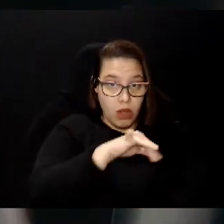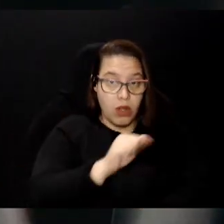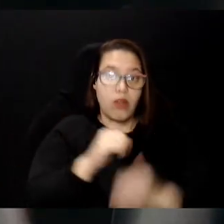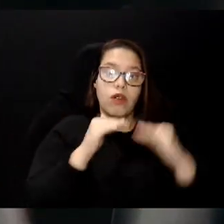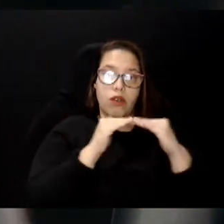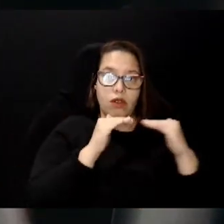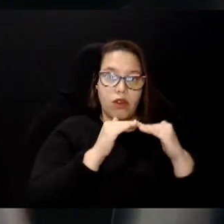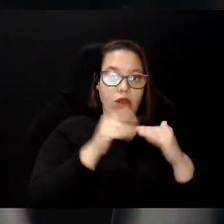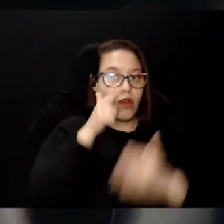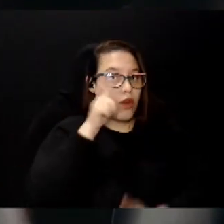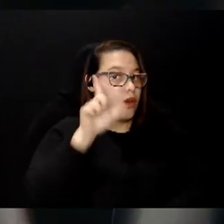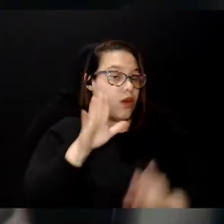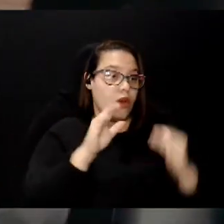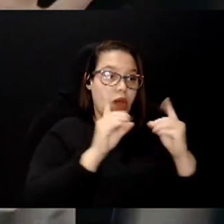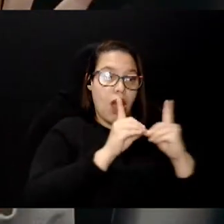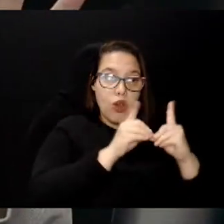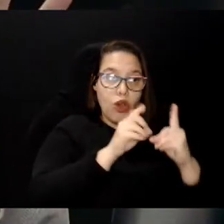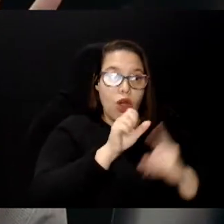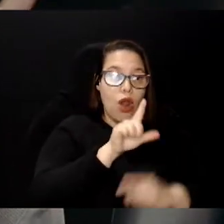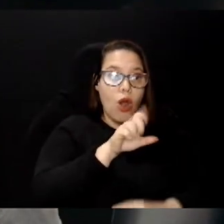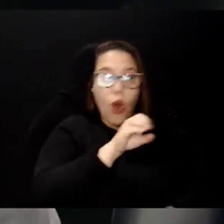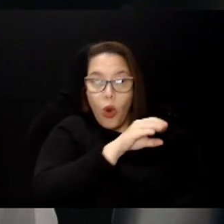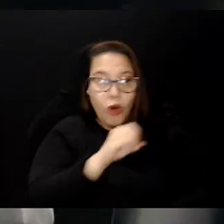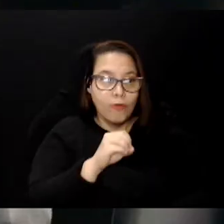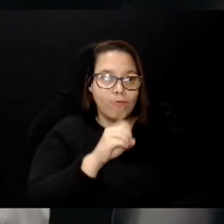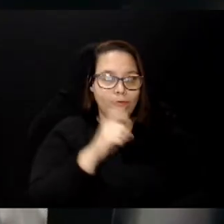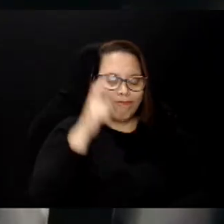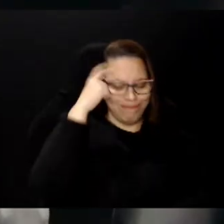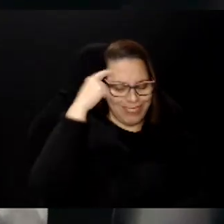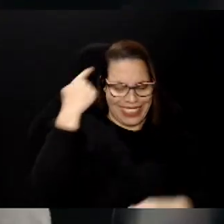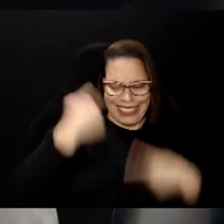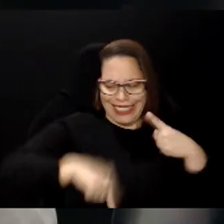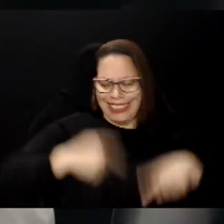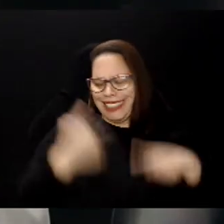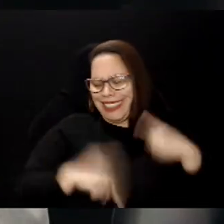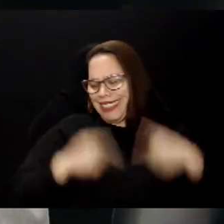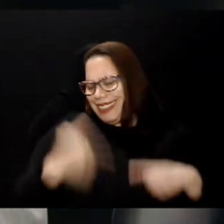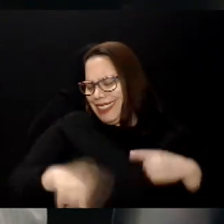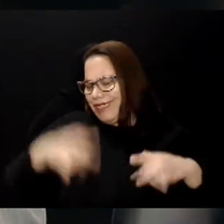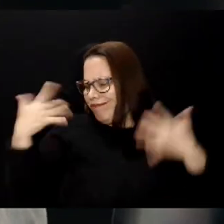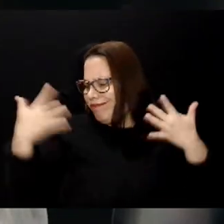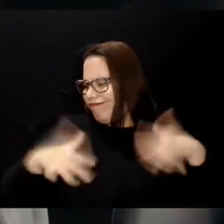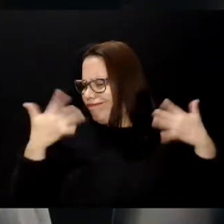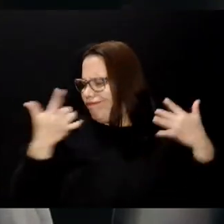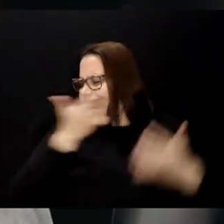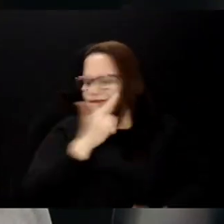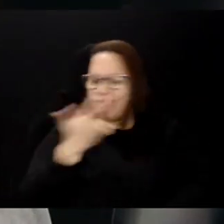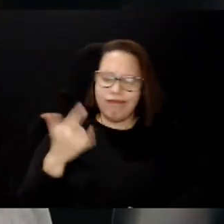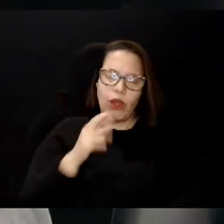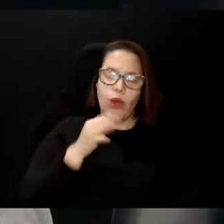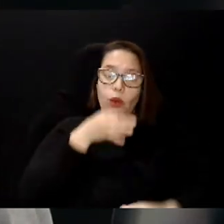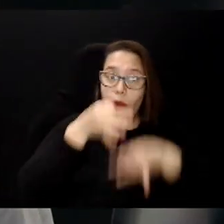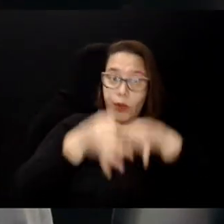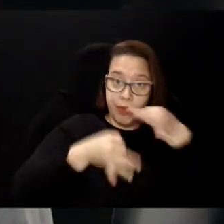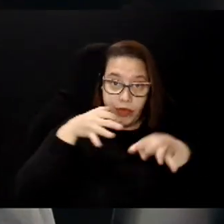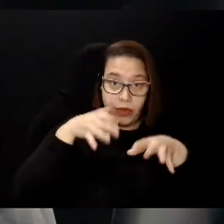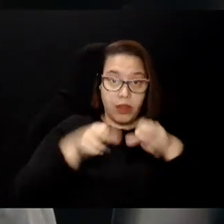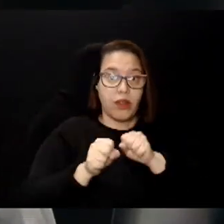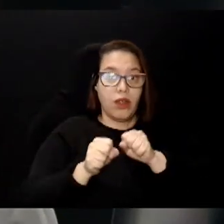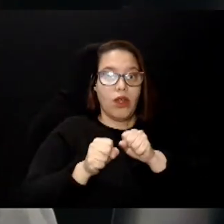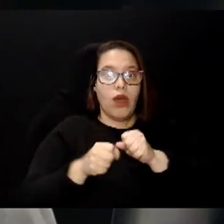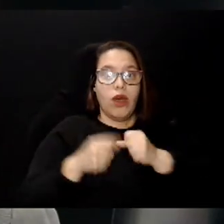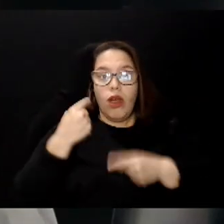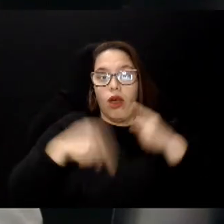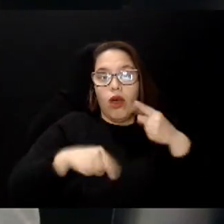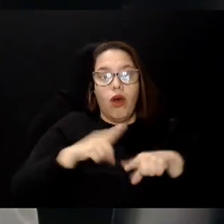o Léo? Essa é uma linha de discussão, pessoal, que eu ainda não tenho uma opinião formada, acho extremamente polêmica, mas aposto